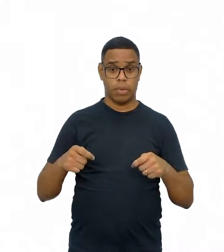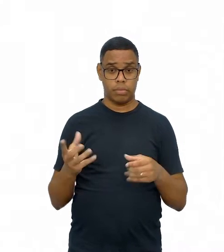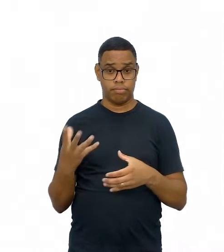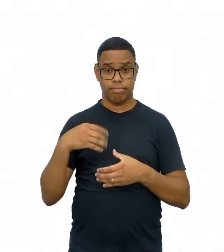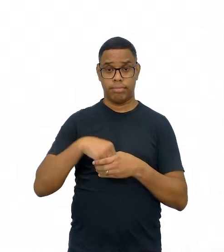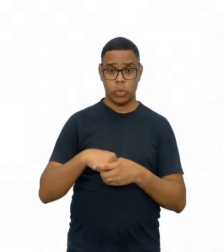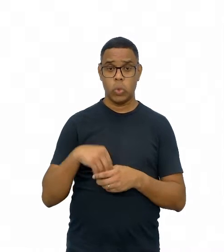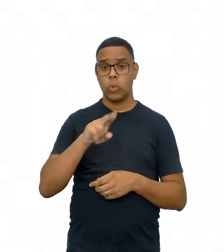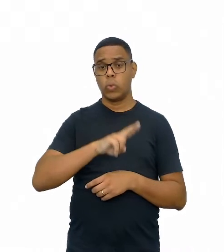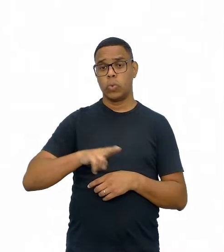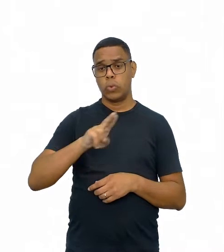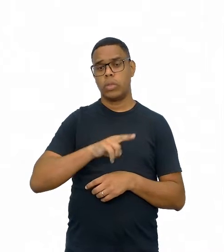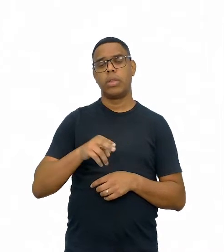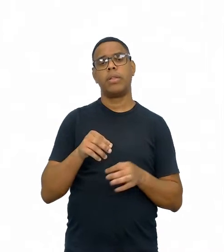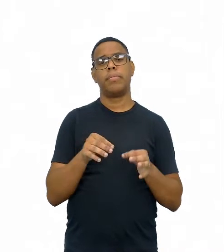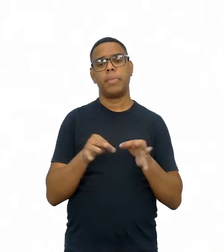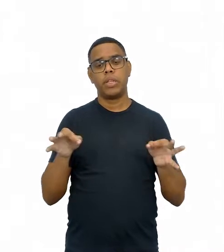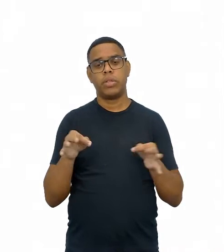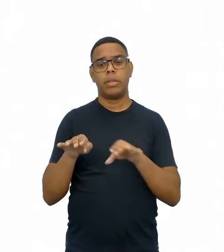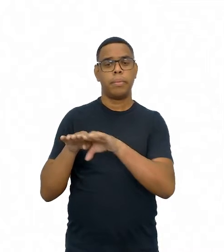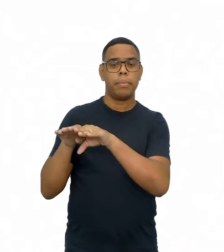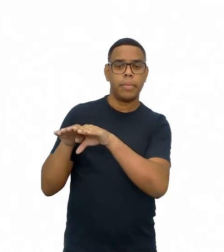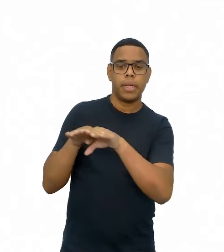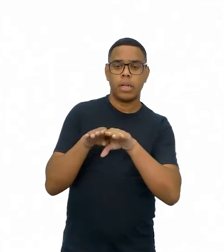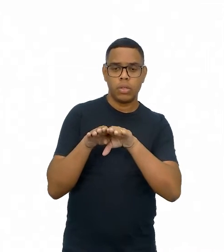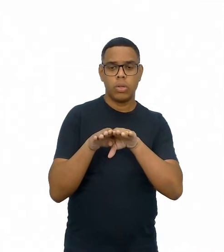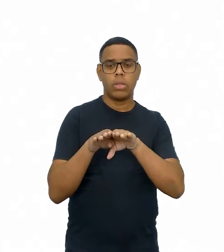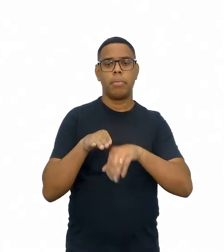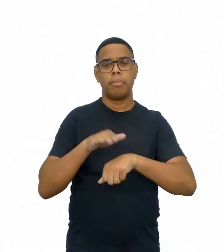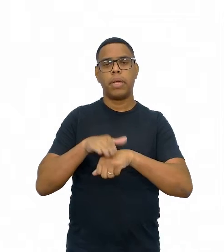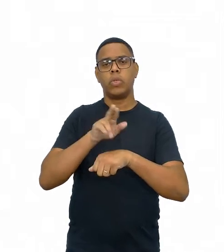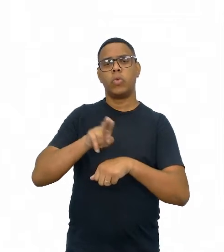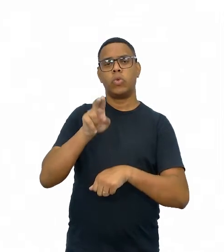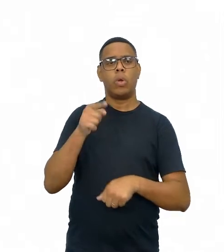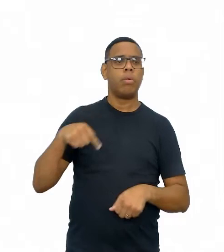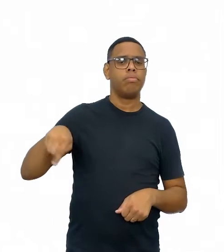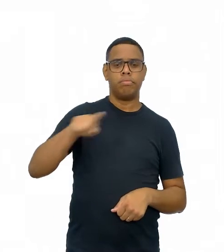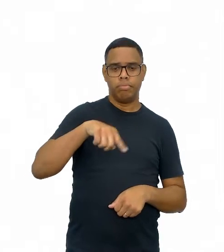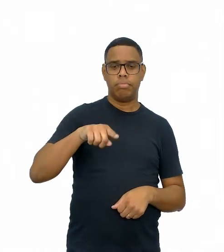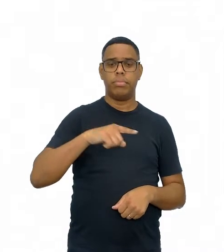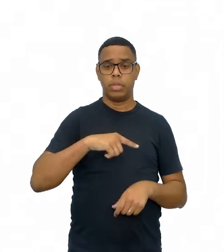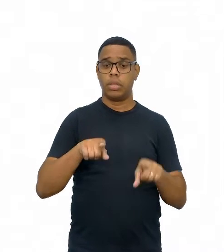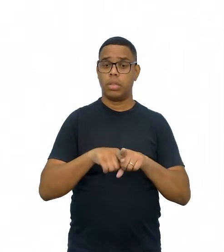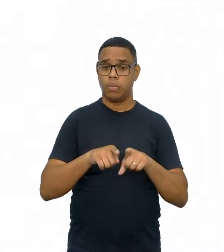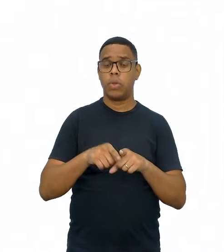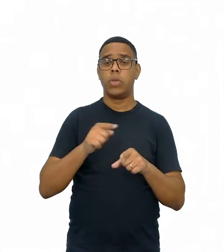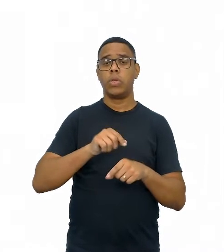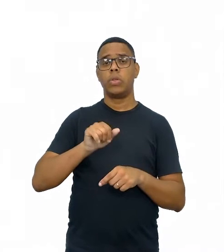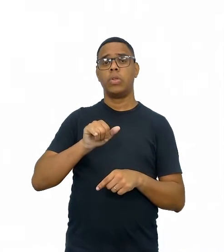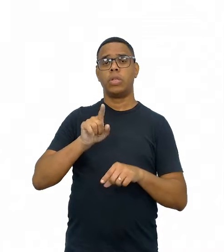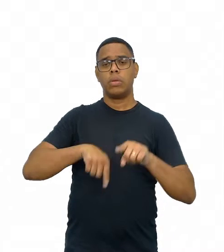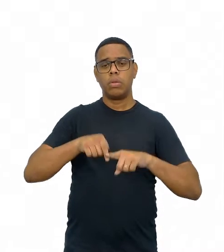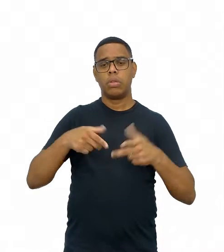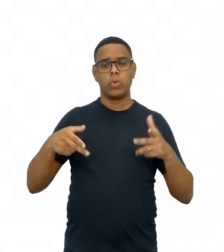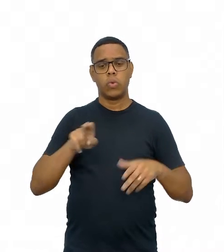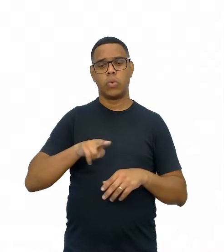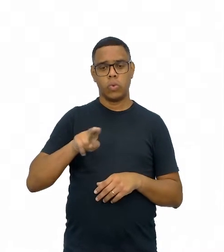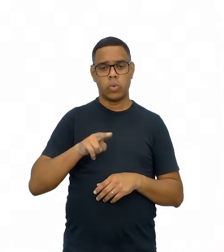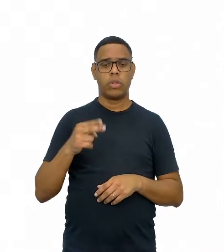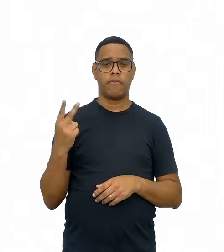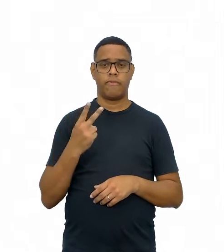capacidades, utilizando unidades de medida padronizadas mais usuais e recorrendo a instrumentos